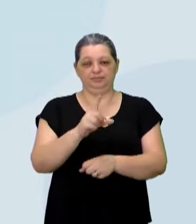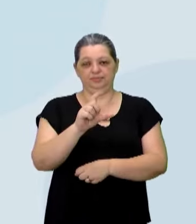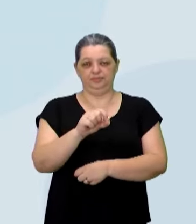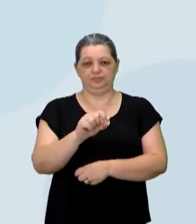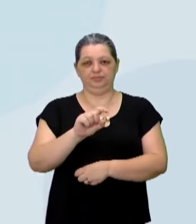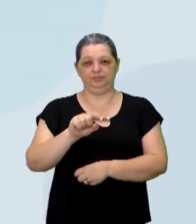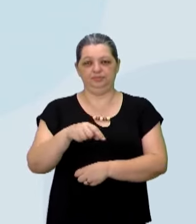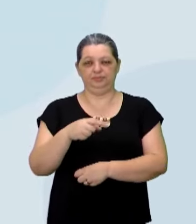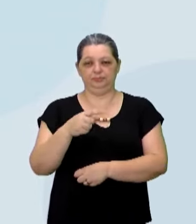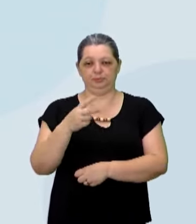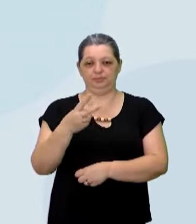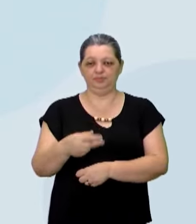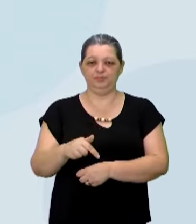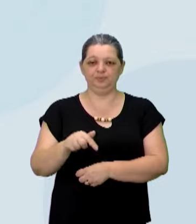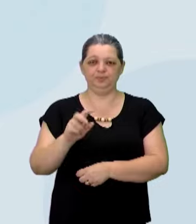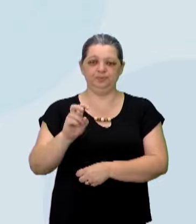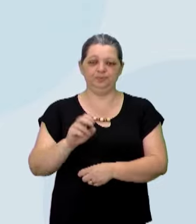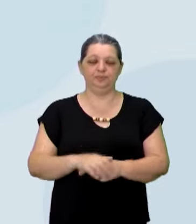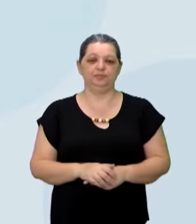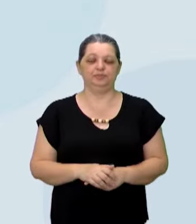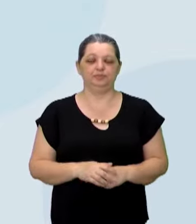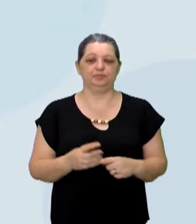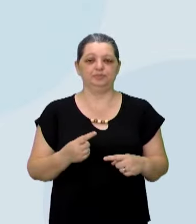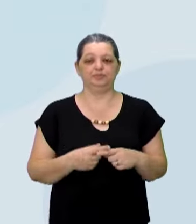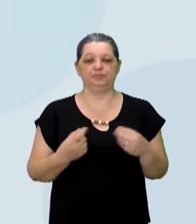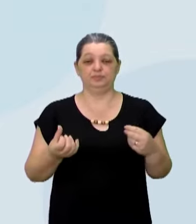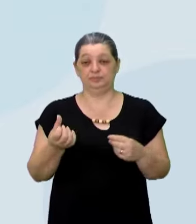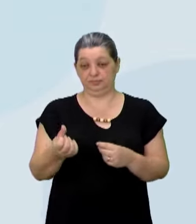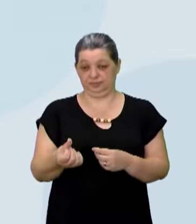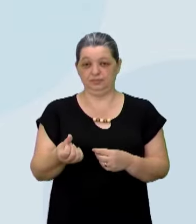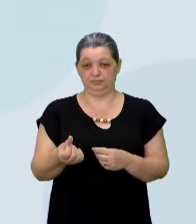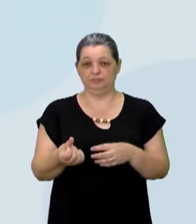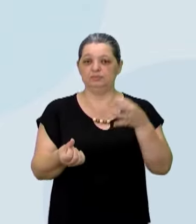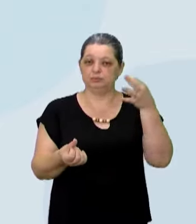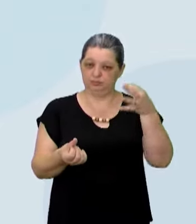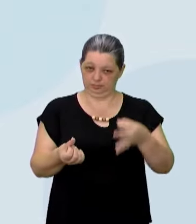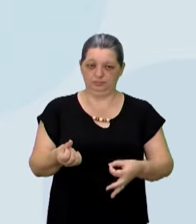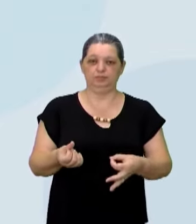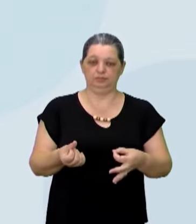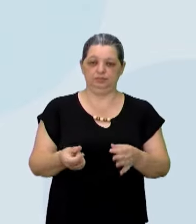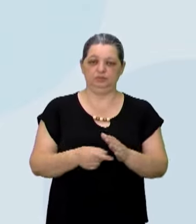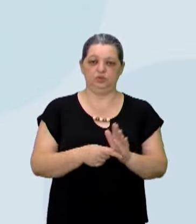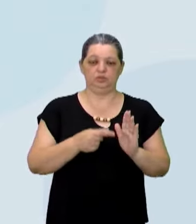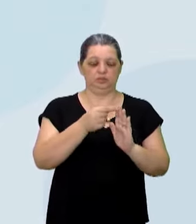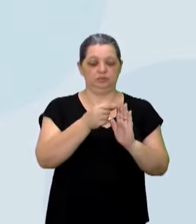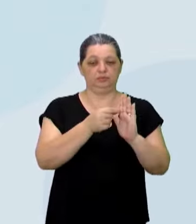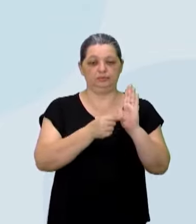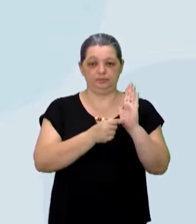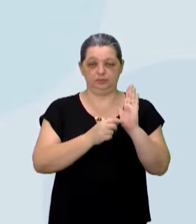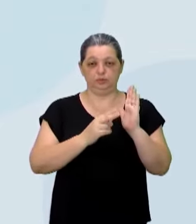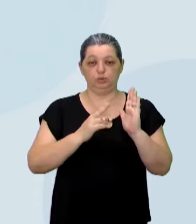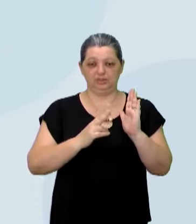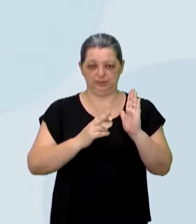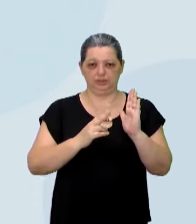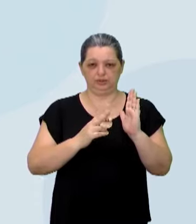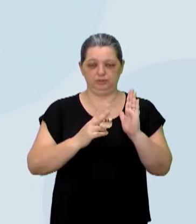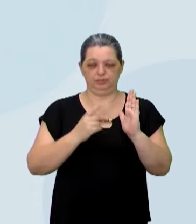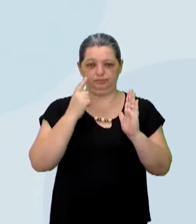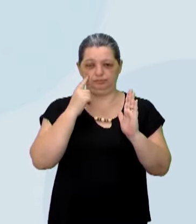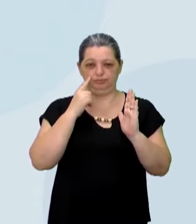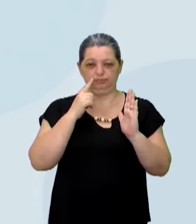colocar aqui, fazer a conta bonitinha, ó. O 6, ó, tem que ficar certinho na coluna das unidades, né? Então eu vou acrescentar